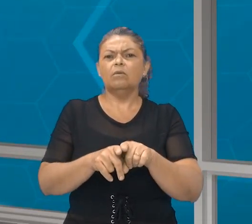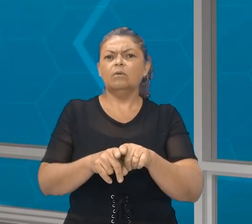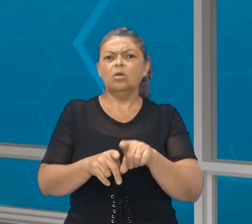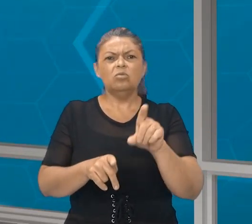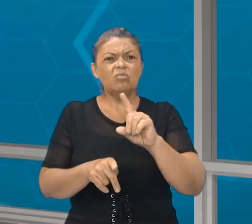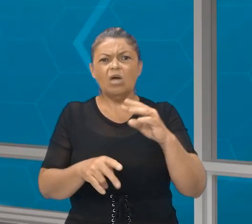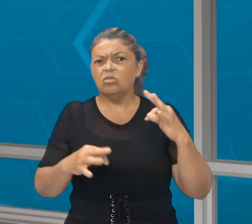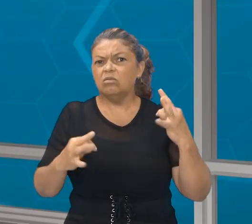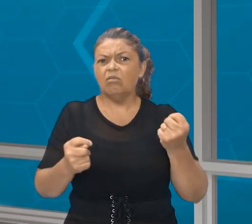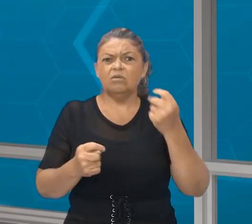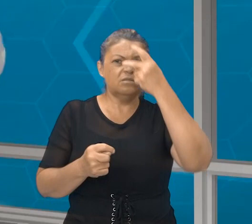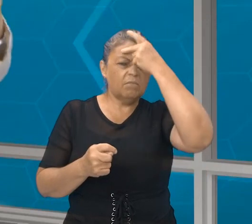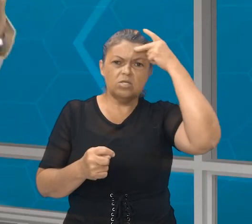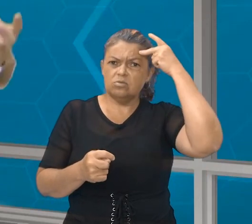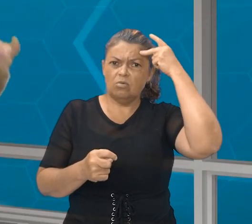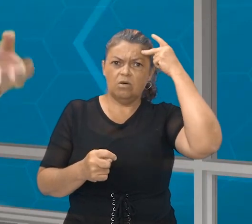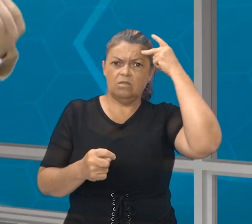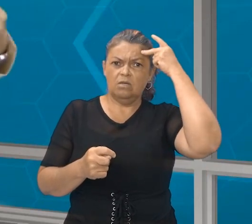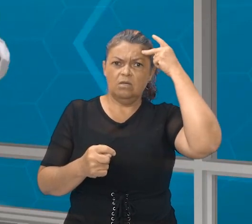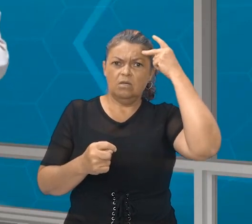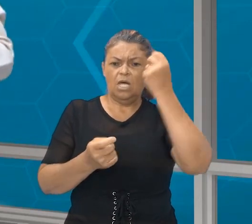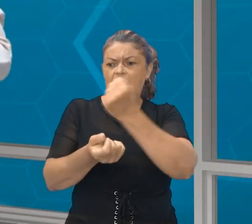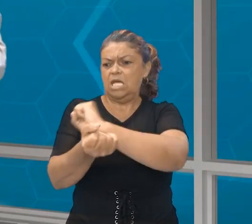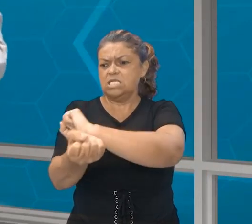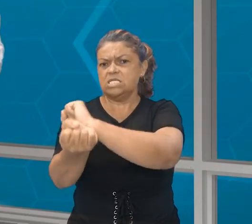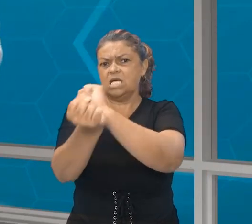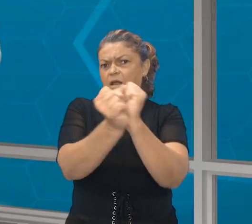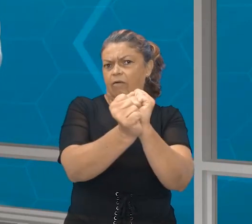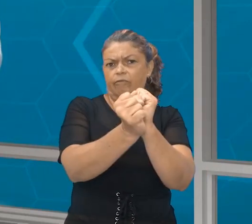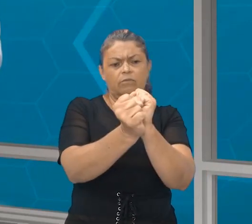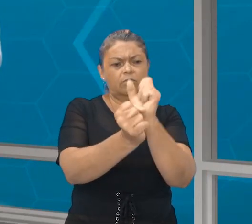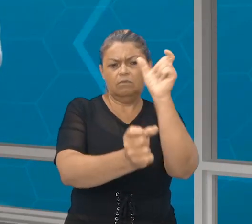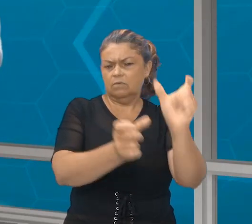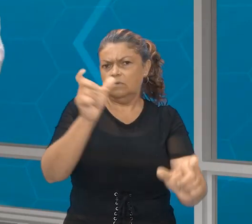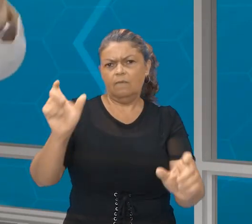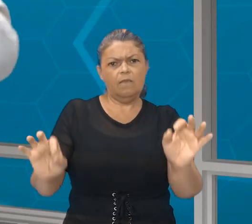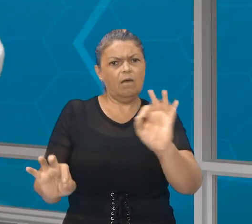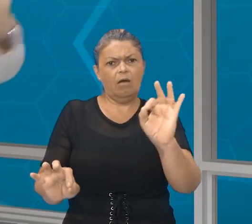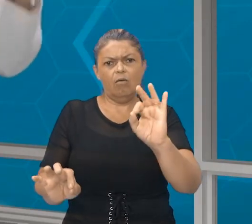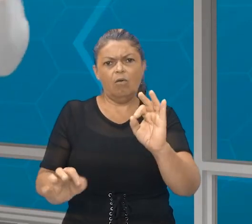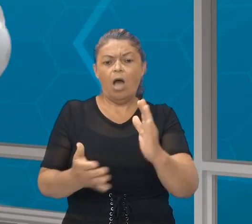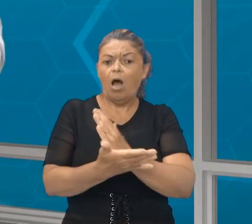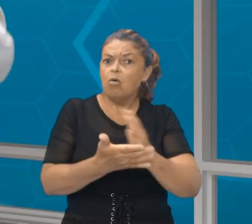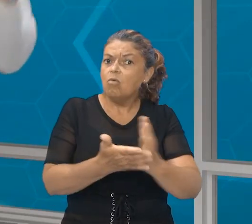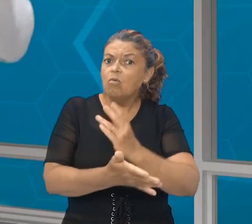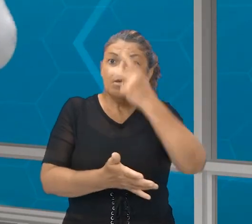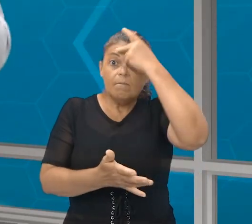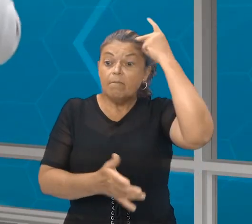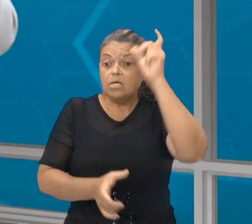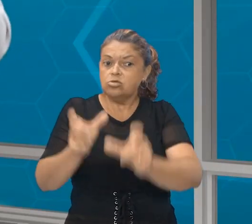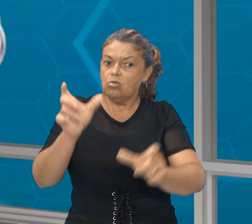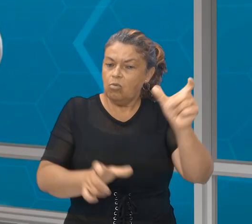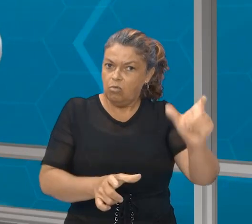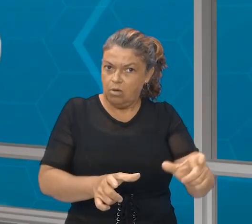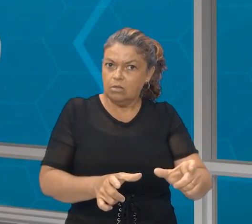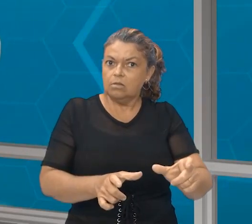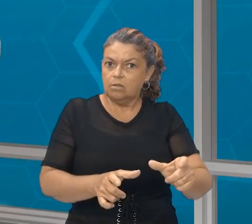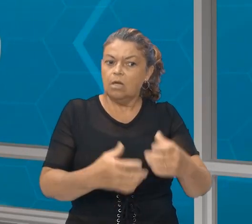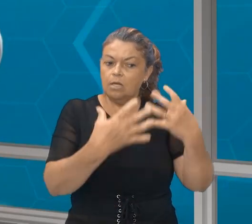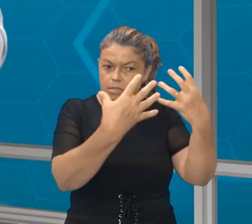era escravizado. Alguns povos recebiam terras e produziam. E quando eles começarem a se